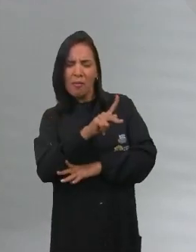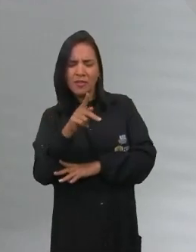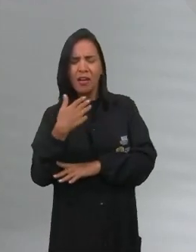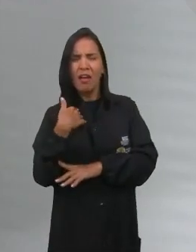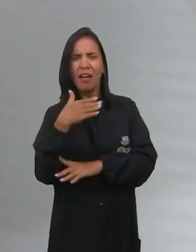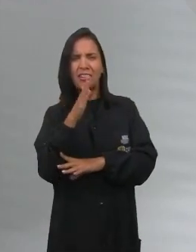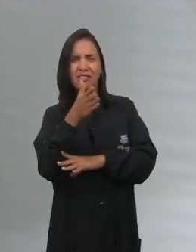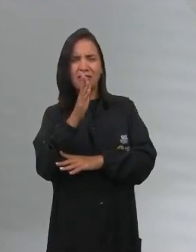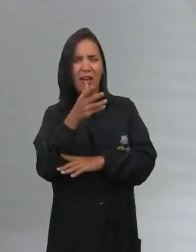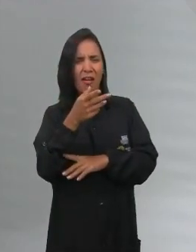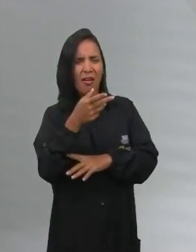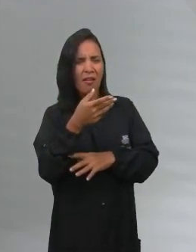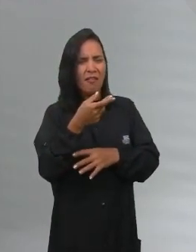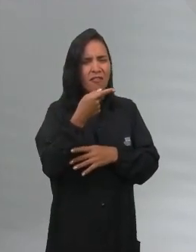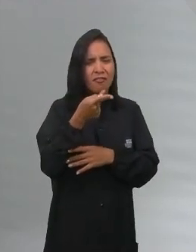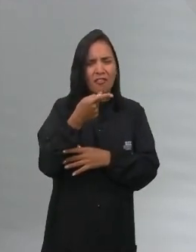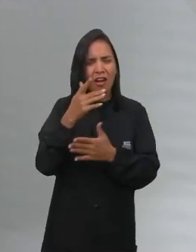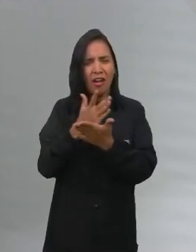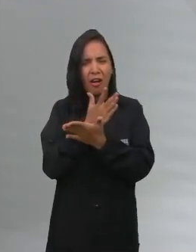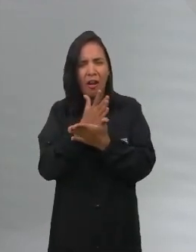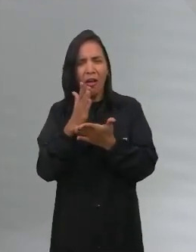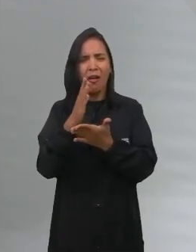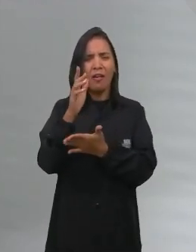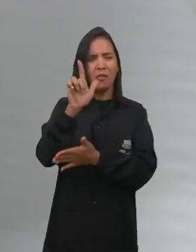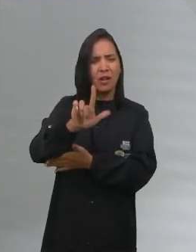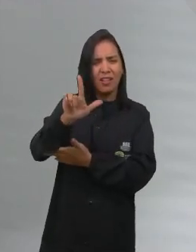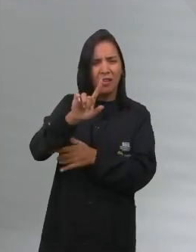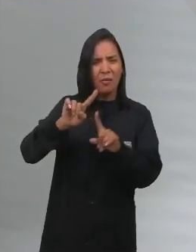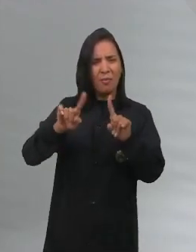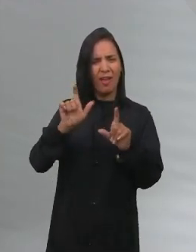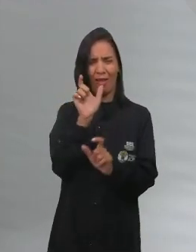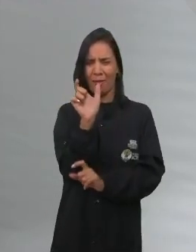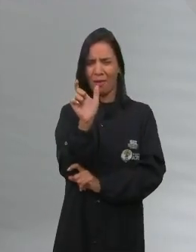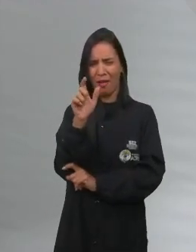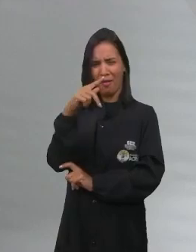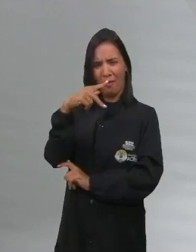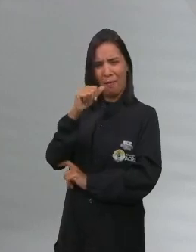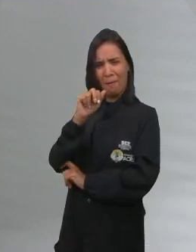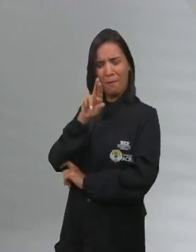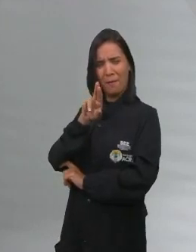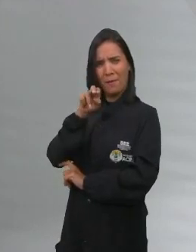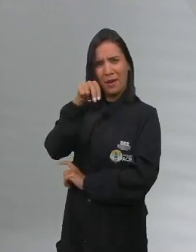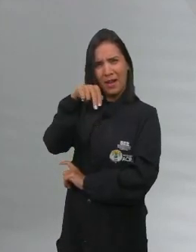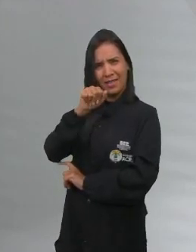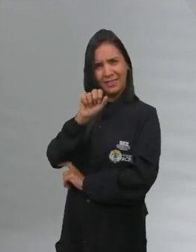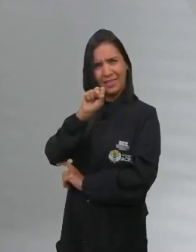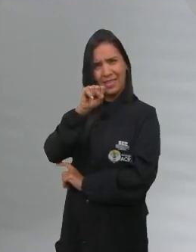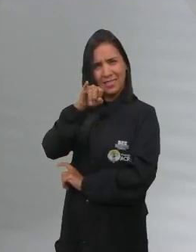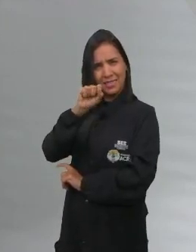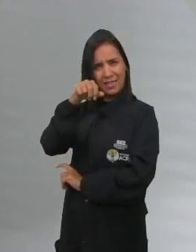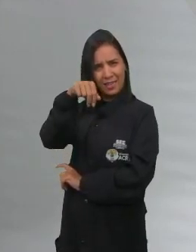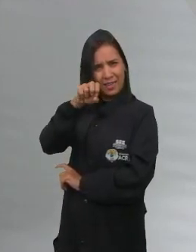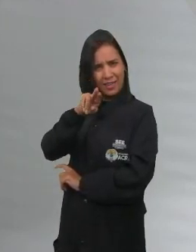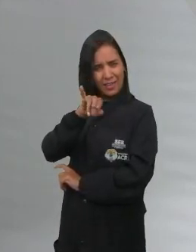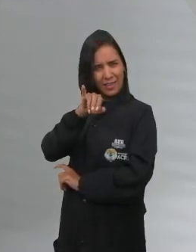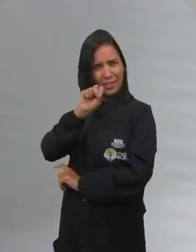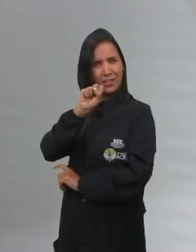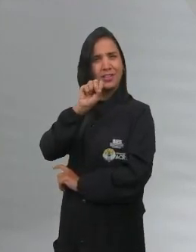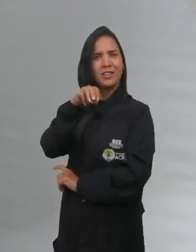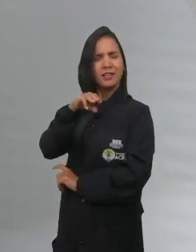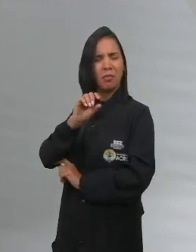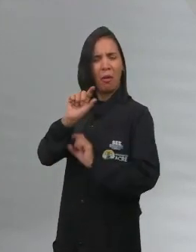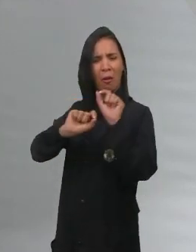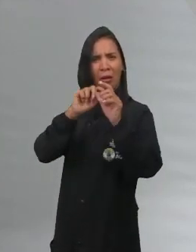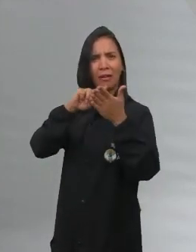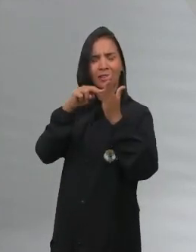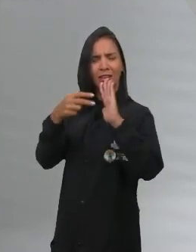com essa palavra parnasianismo. O que é isso? Eu nunca estudei isso. Mentira, tu tá desmentindo teu professor de sala de aula, menino.